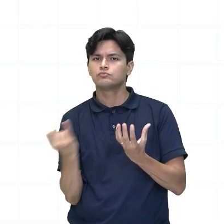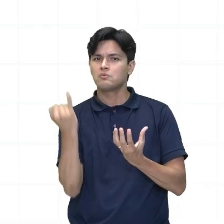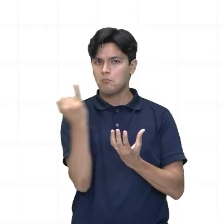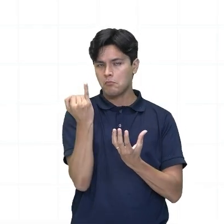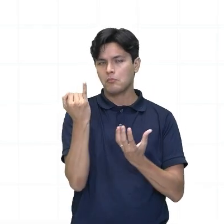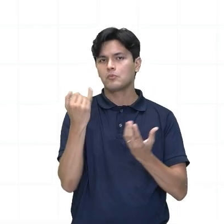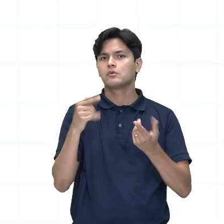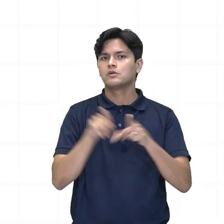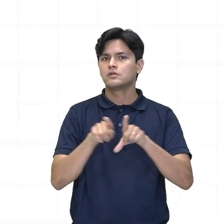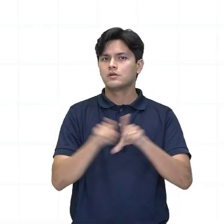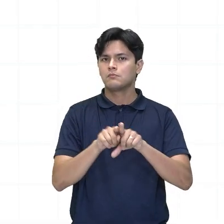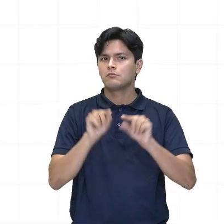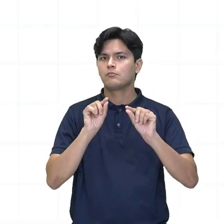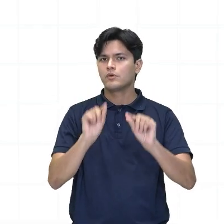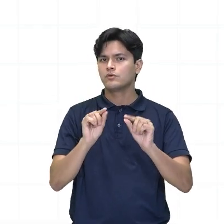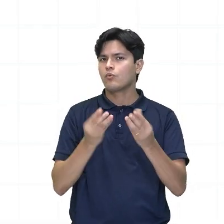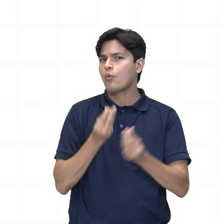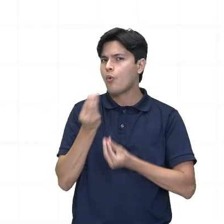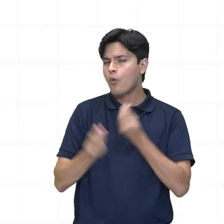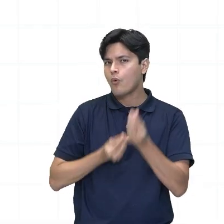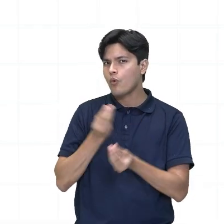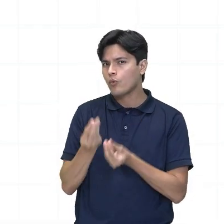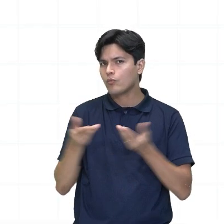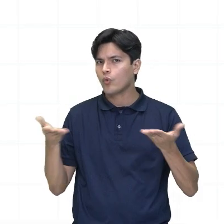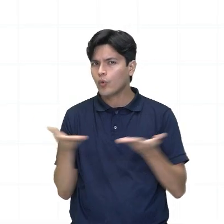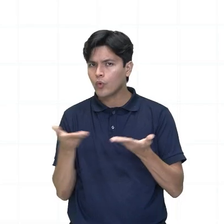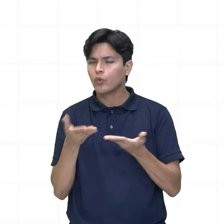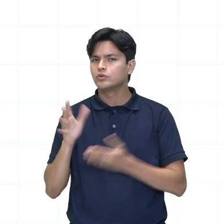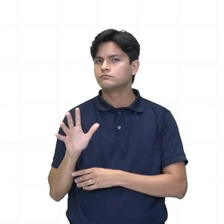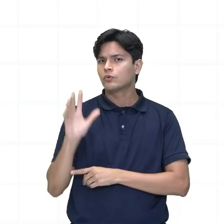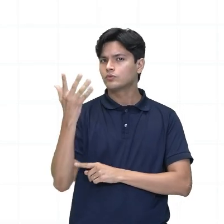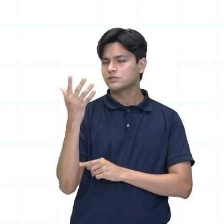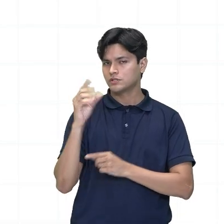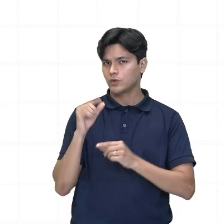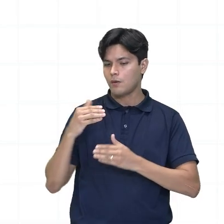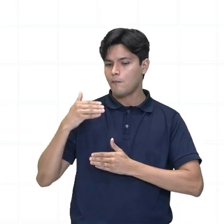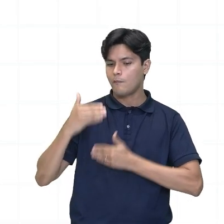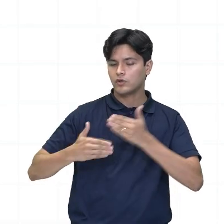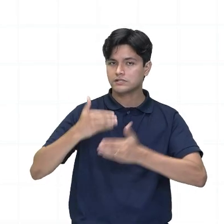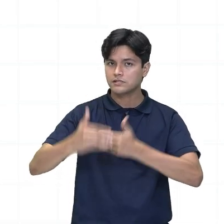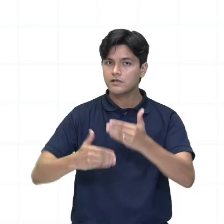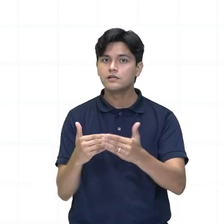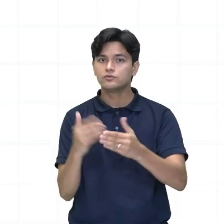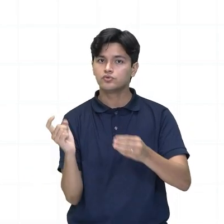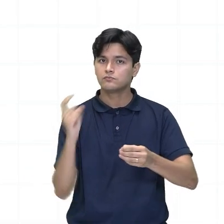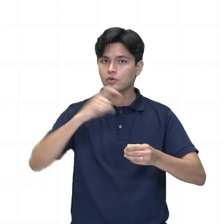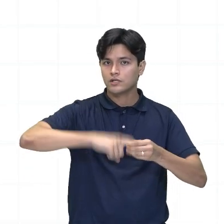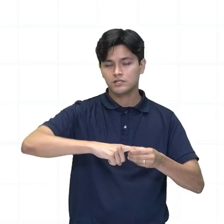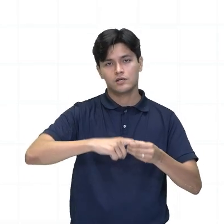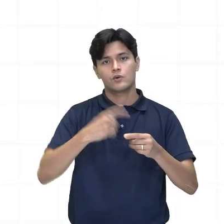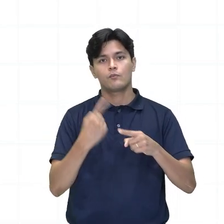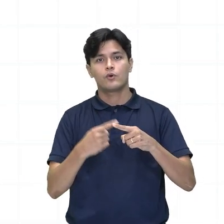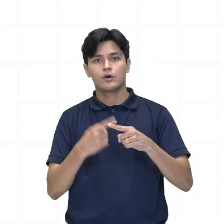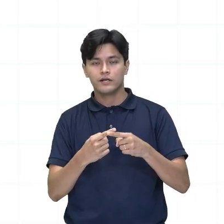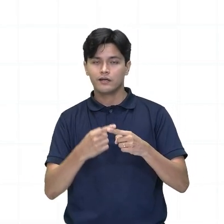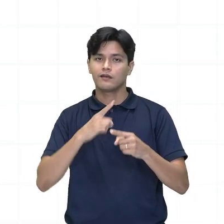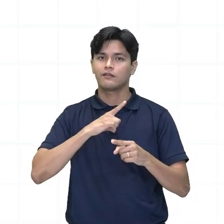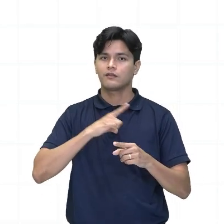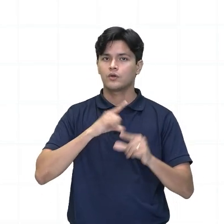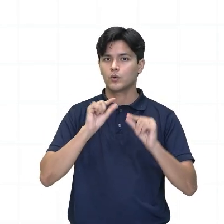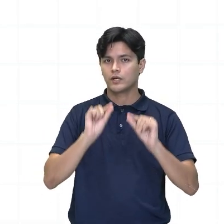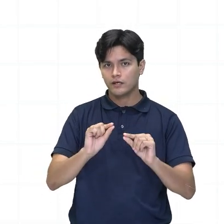ela está agora, né, vivendo um processo de recuperação, porque houve ali um dano,